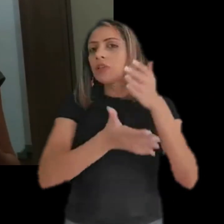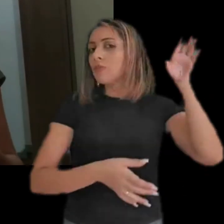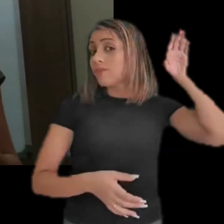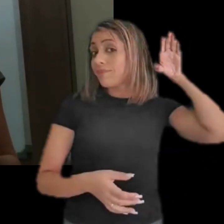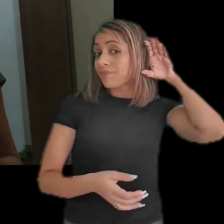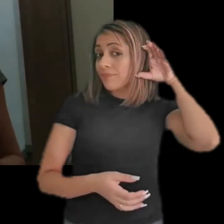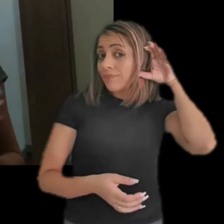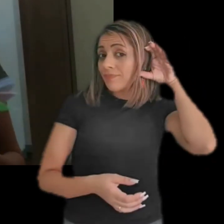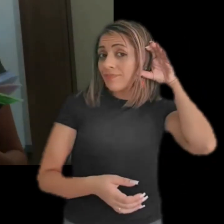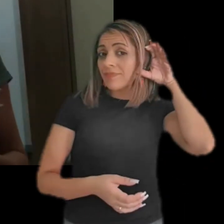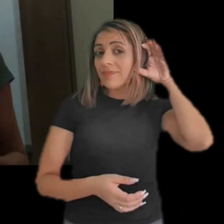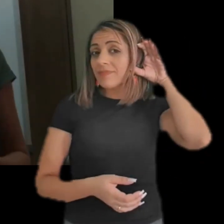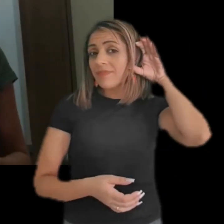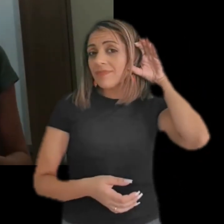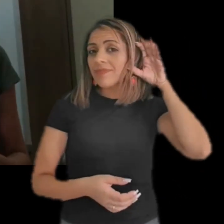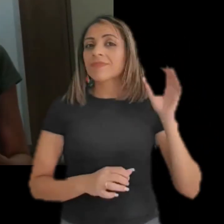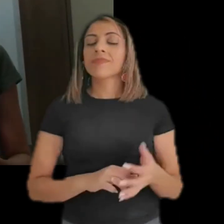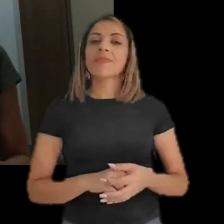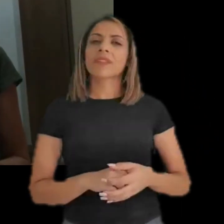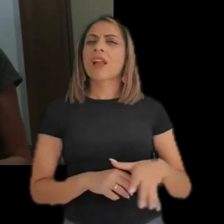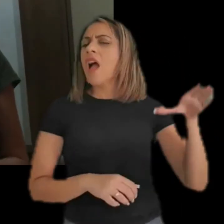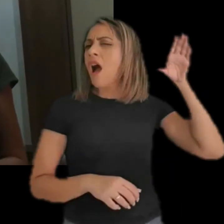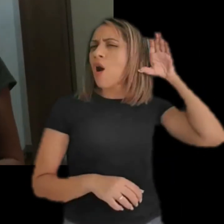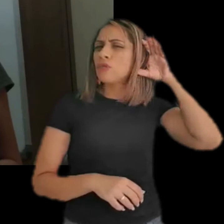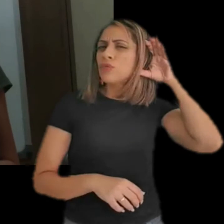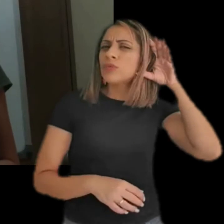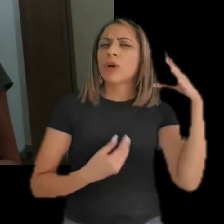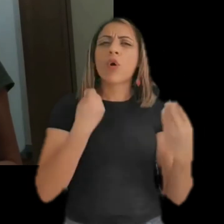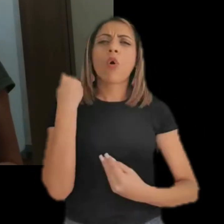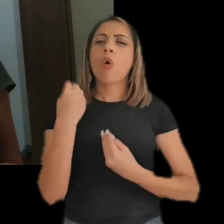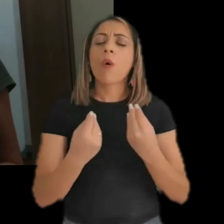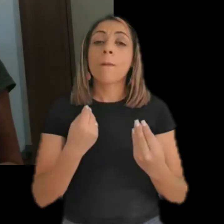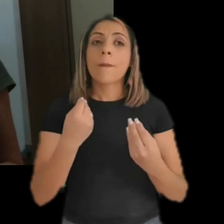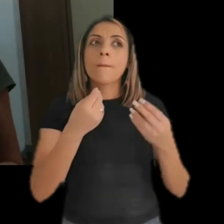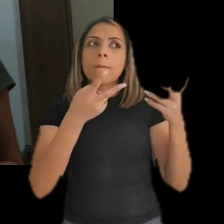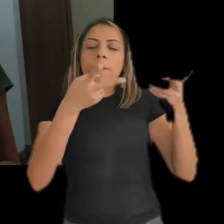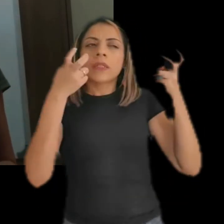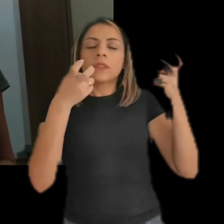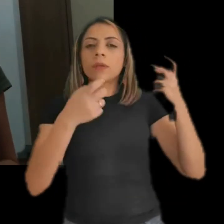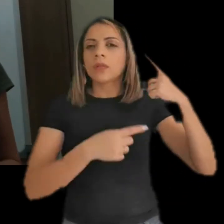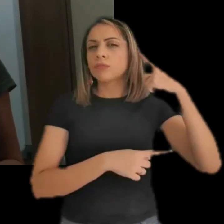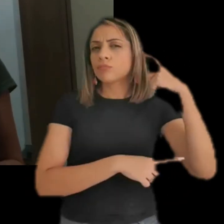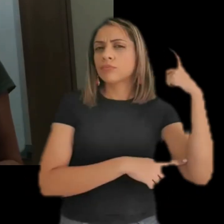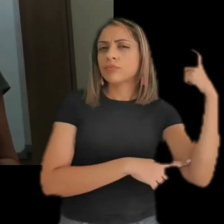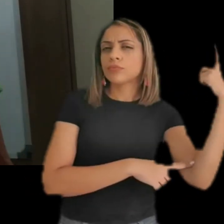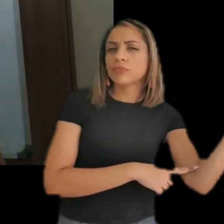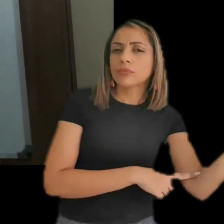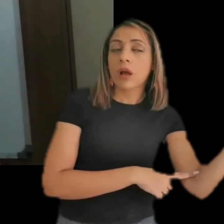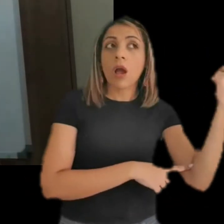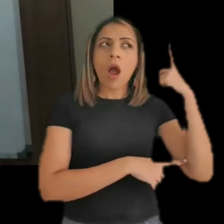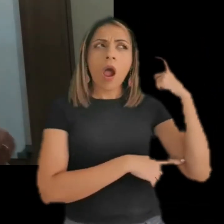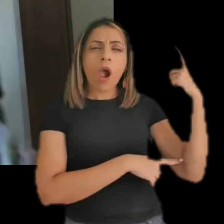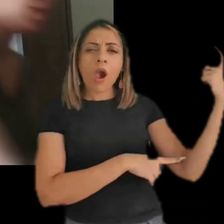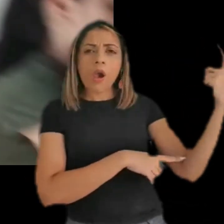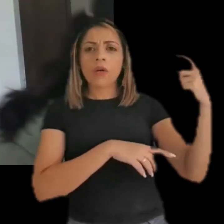A audição é o sentido que vai perceber os sons. Os sons são vibrações. Então, quando eu faço